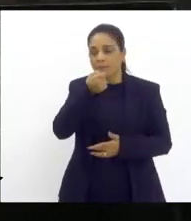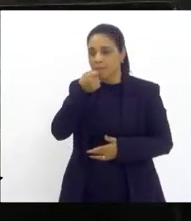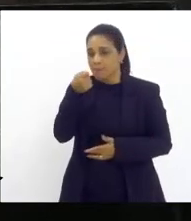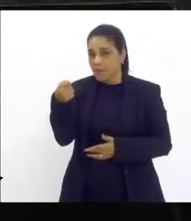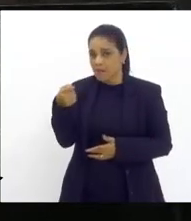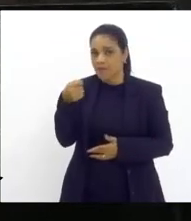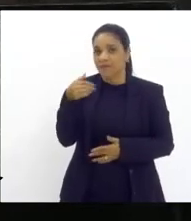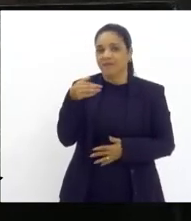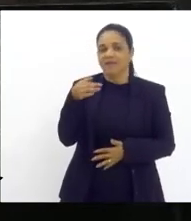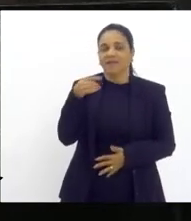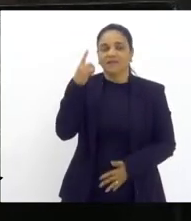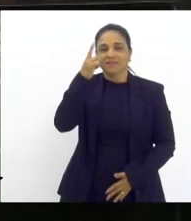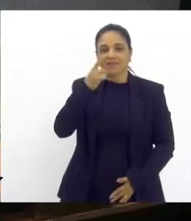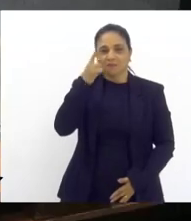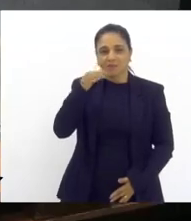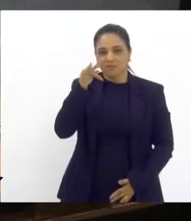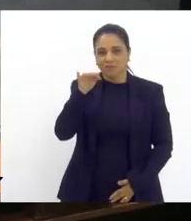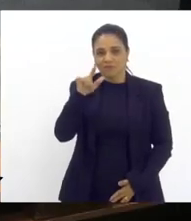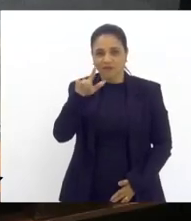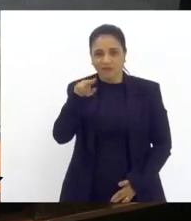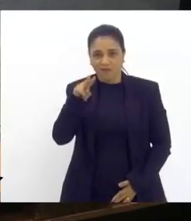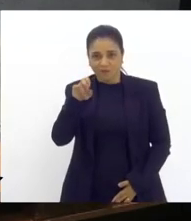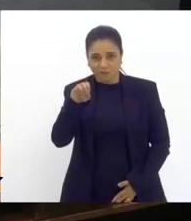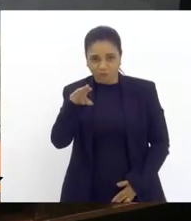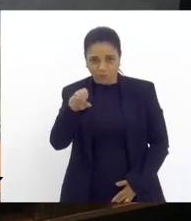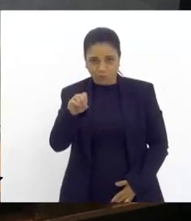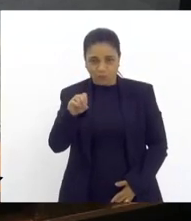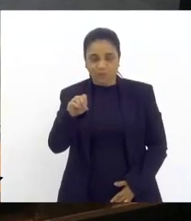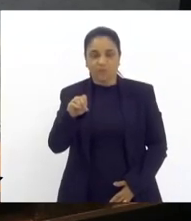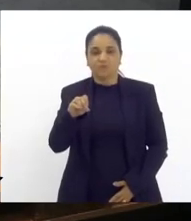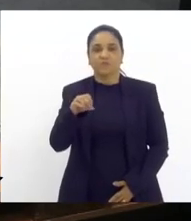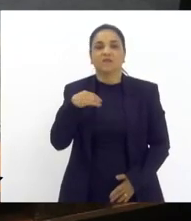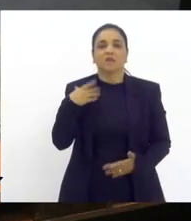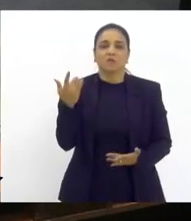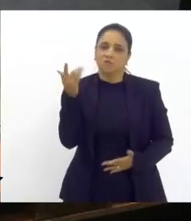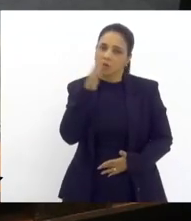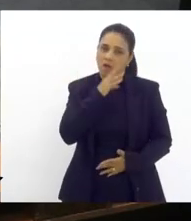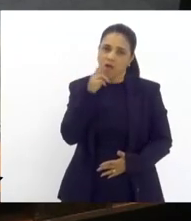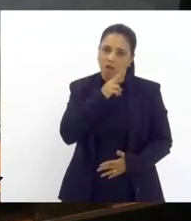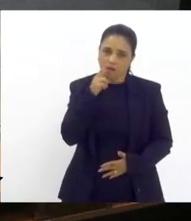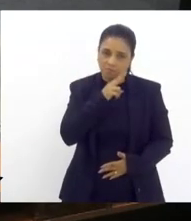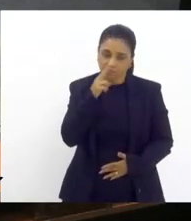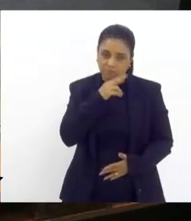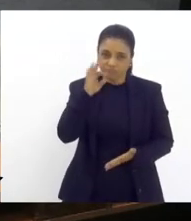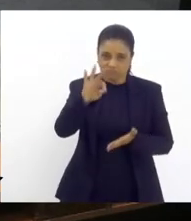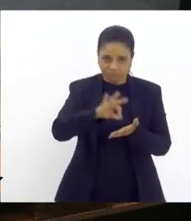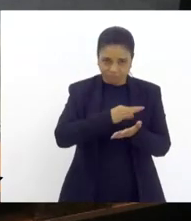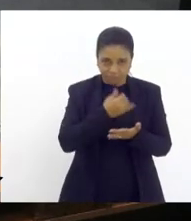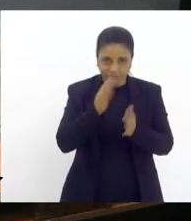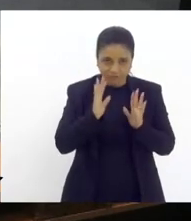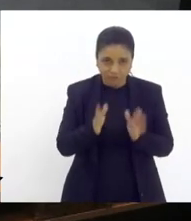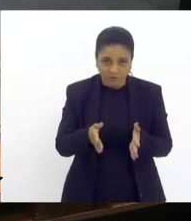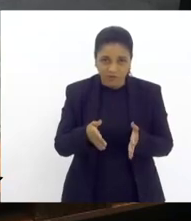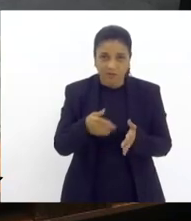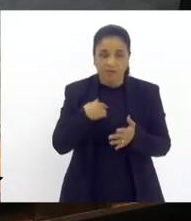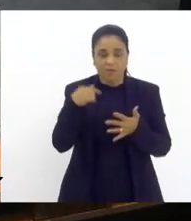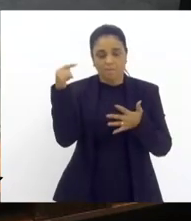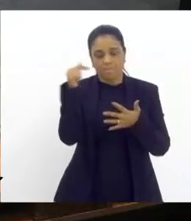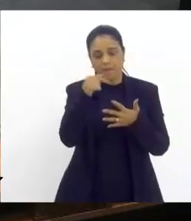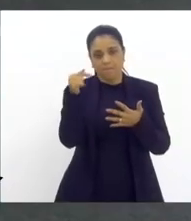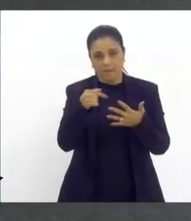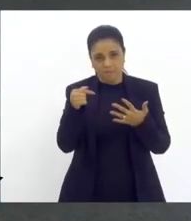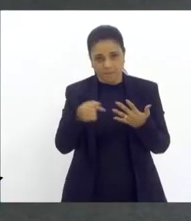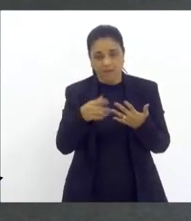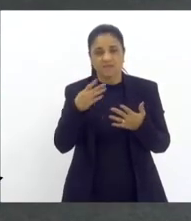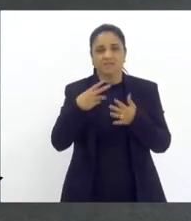serafini você é muito breve objetivo para tratar de um ponto específico mas eu